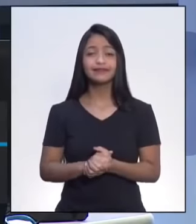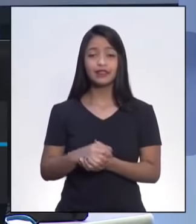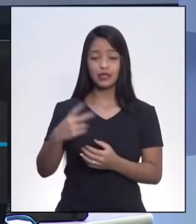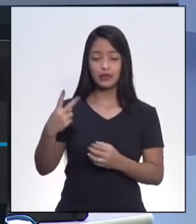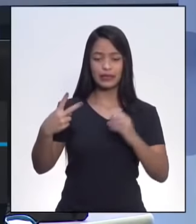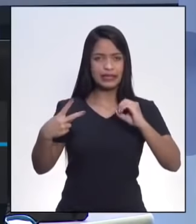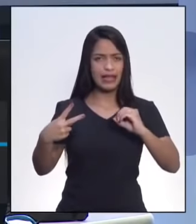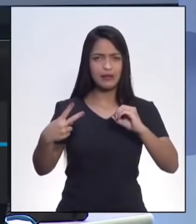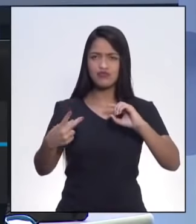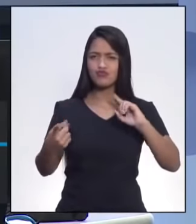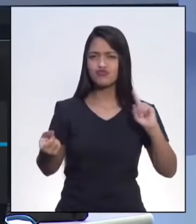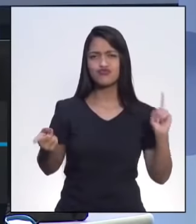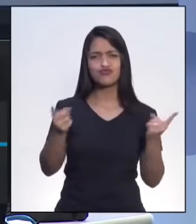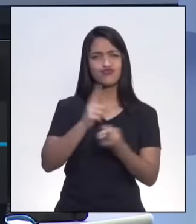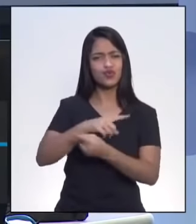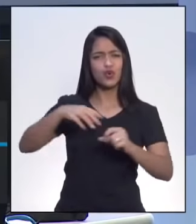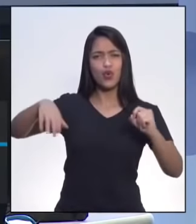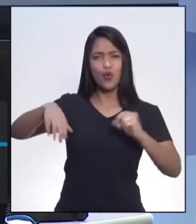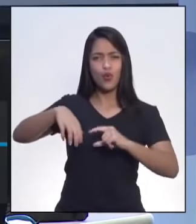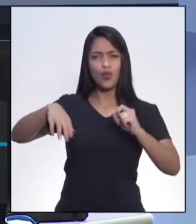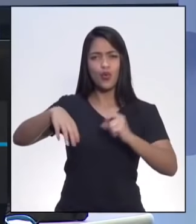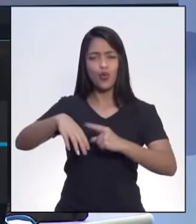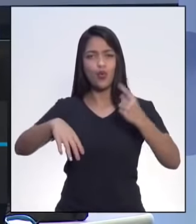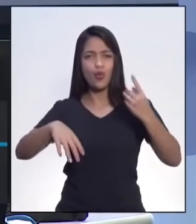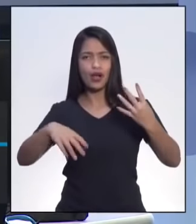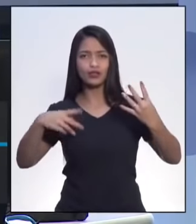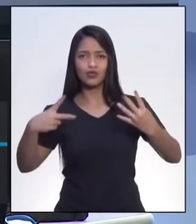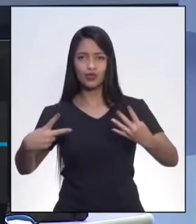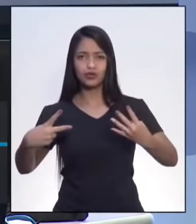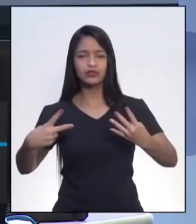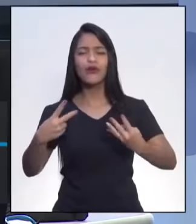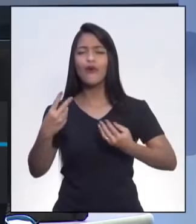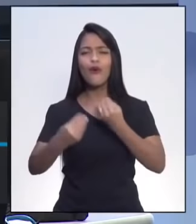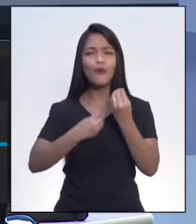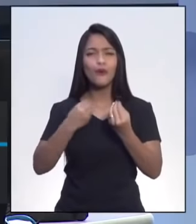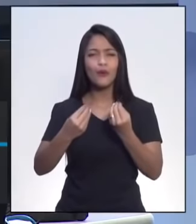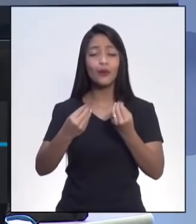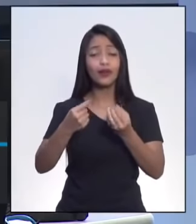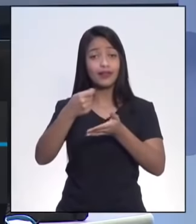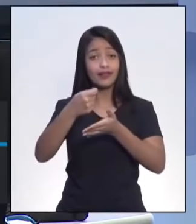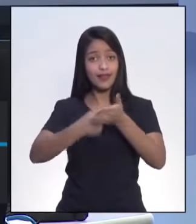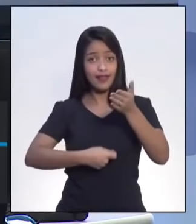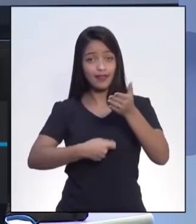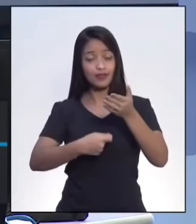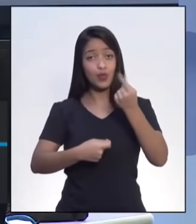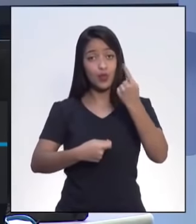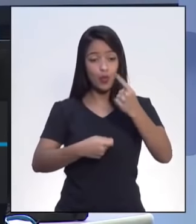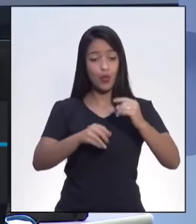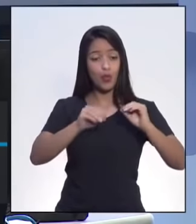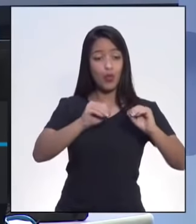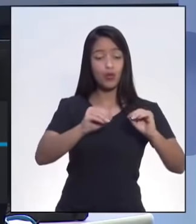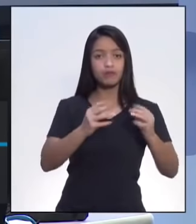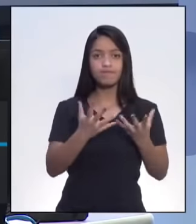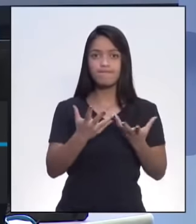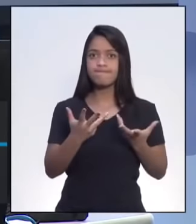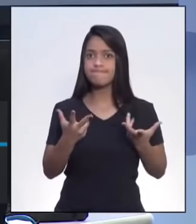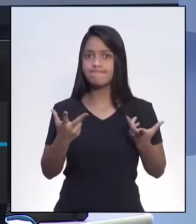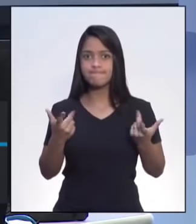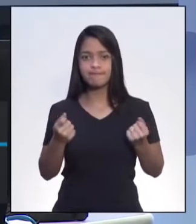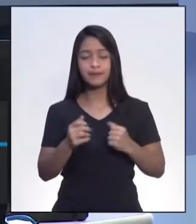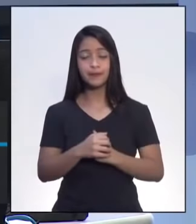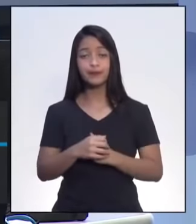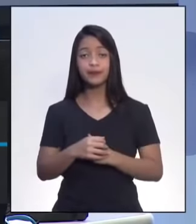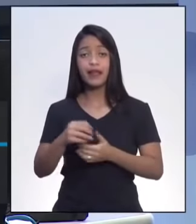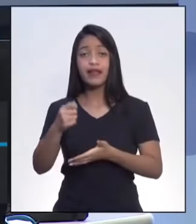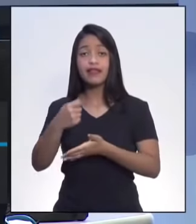aí, na reportagem, ele colocou como espetacular. E já na notícia, ele coloca como uma segunda virada,